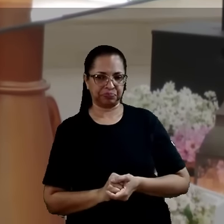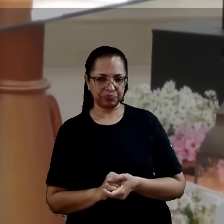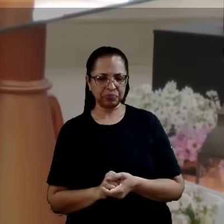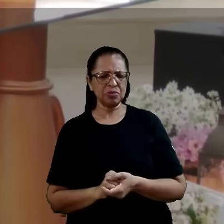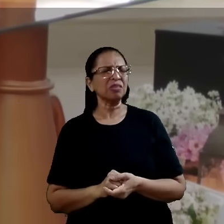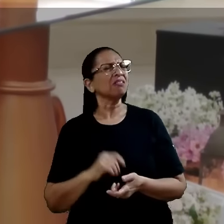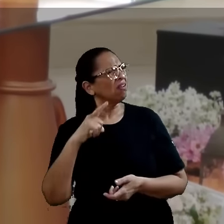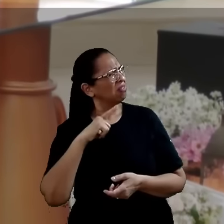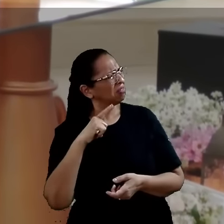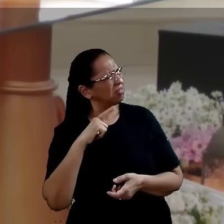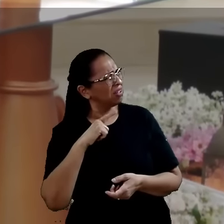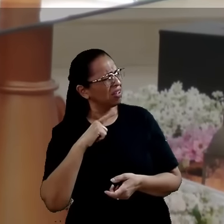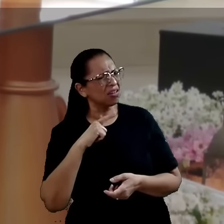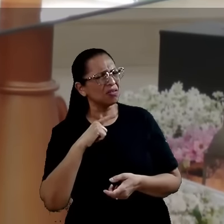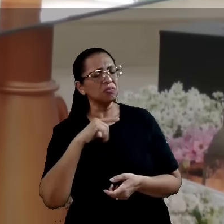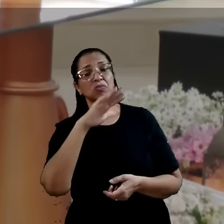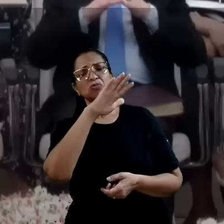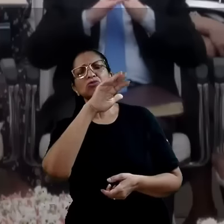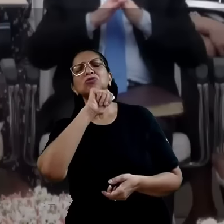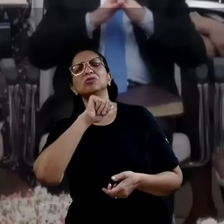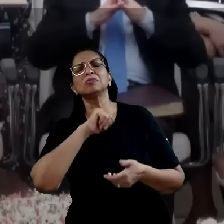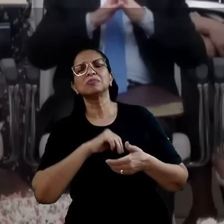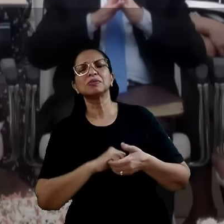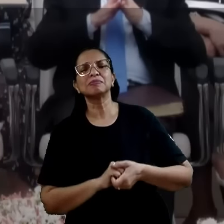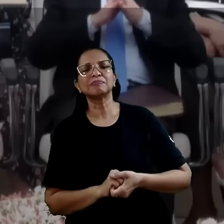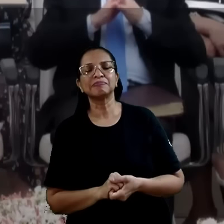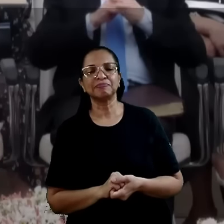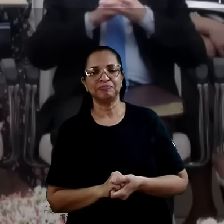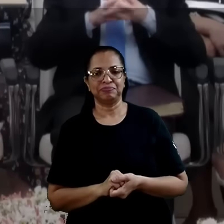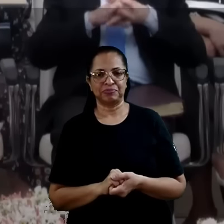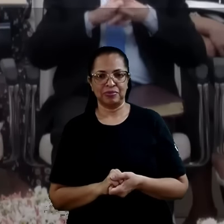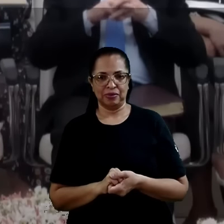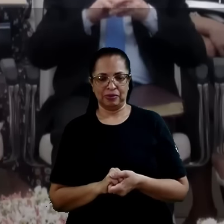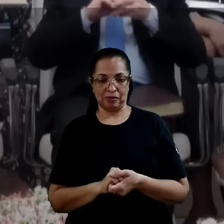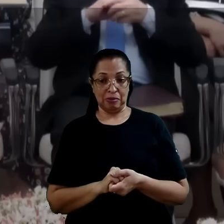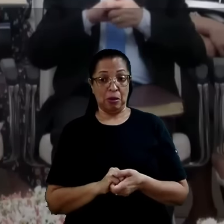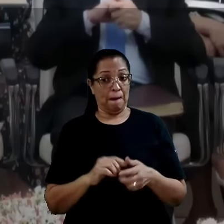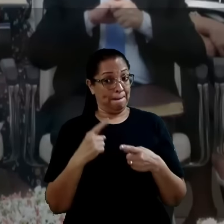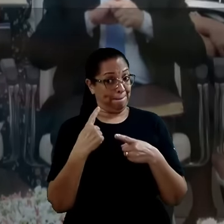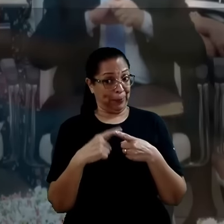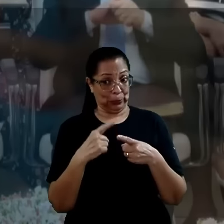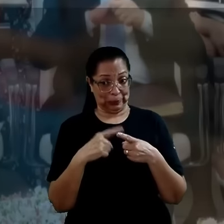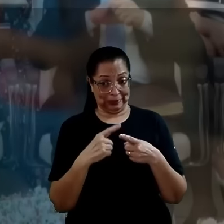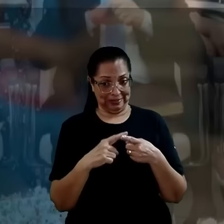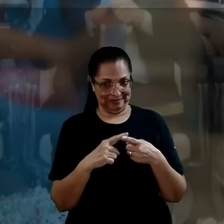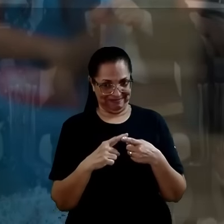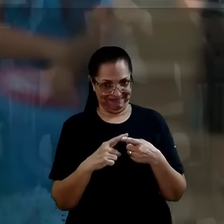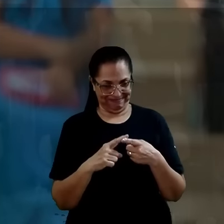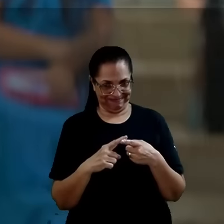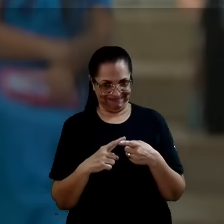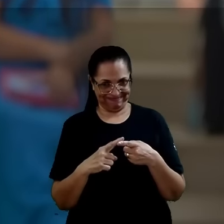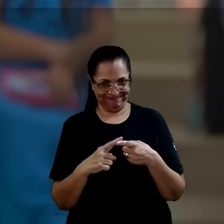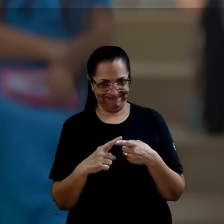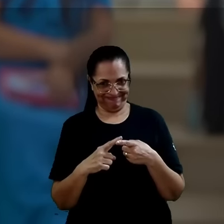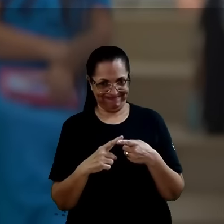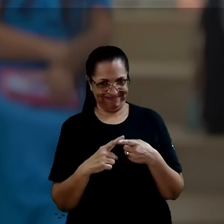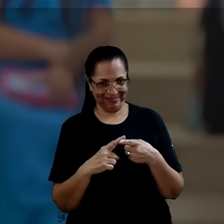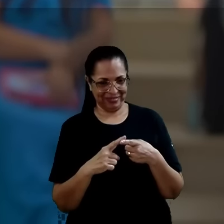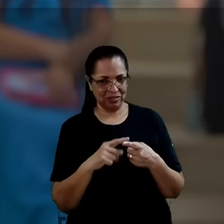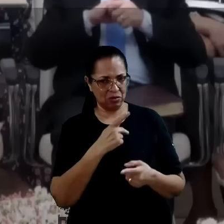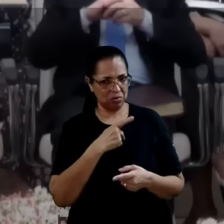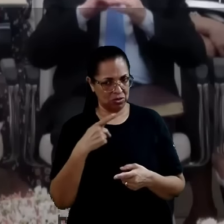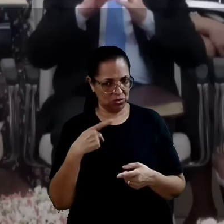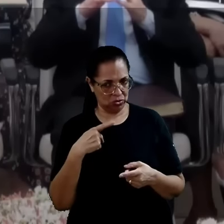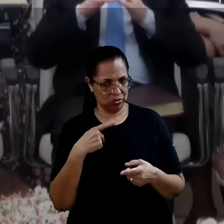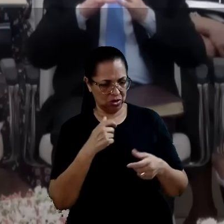era o pastor e o Castor e eles não eles queriam inverter as posições aí